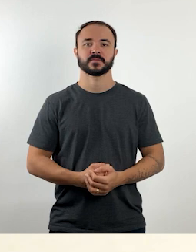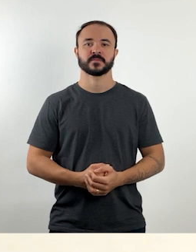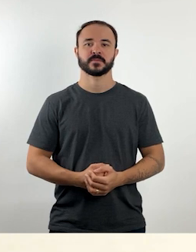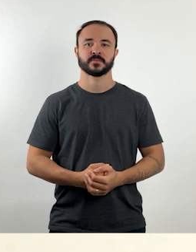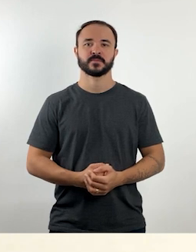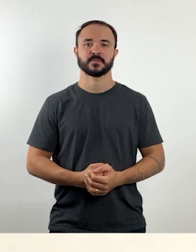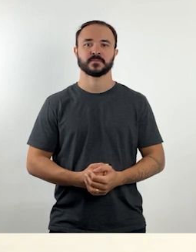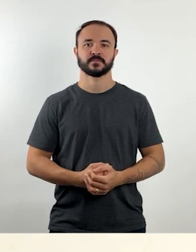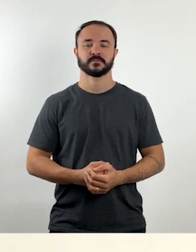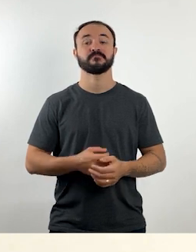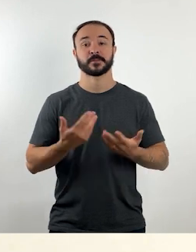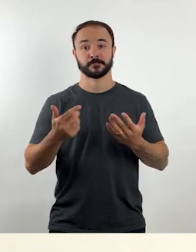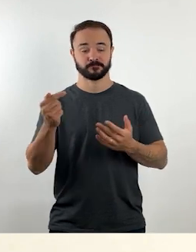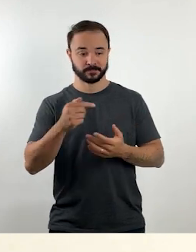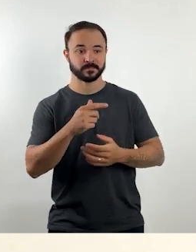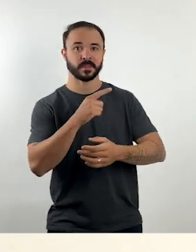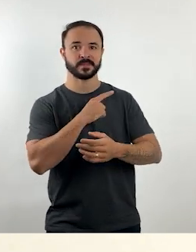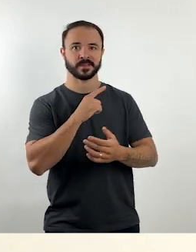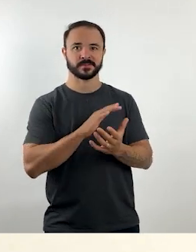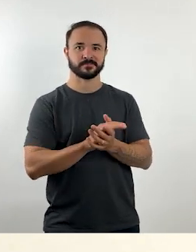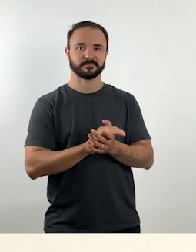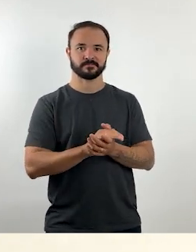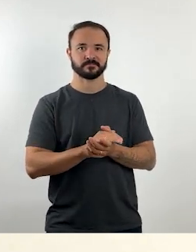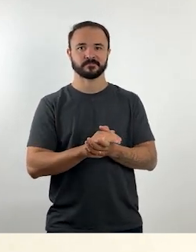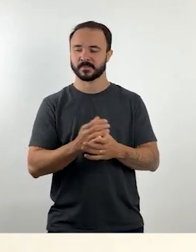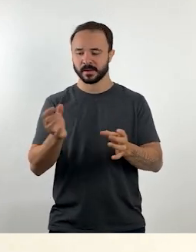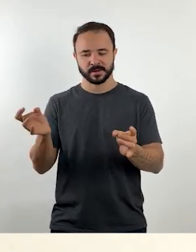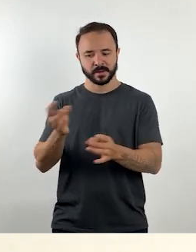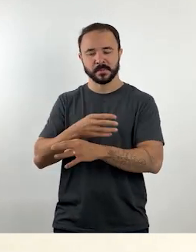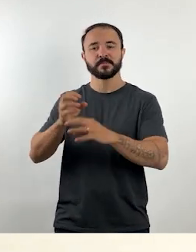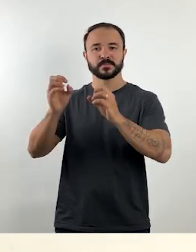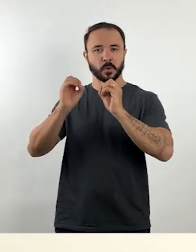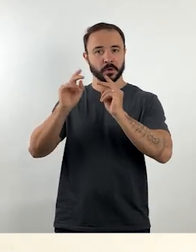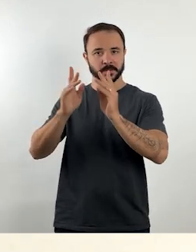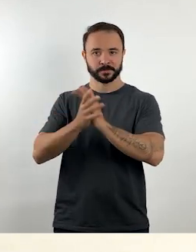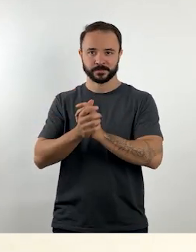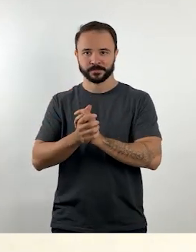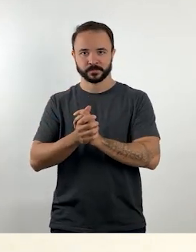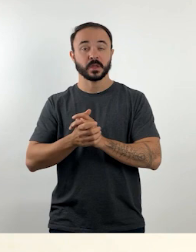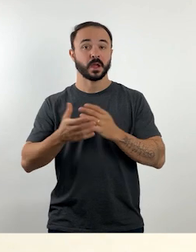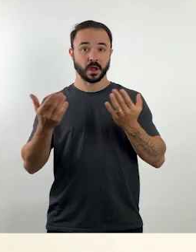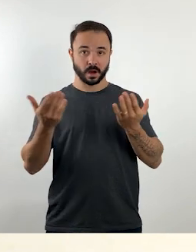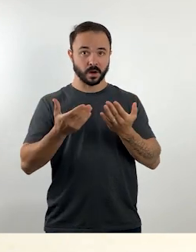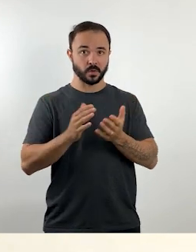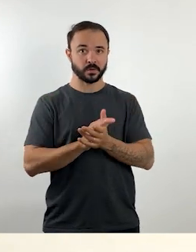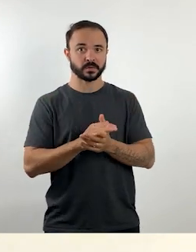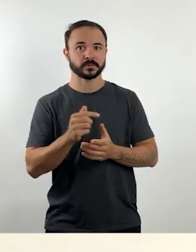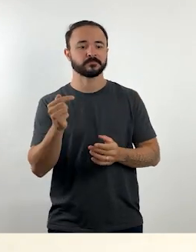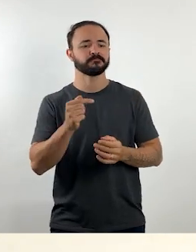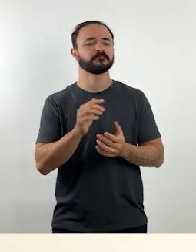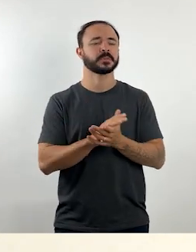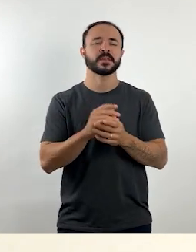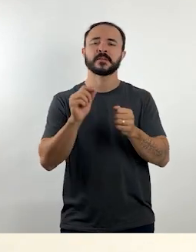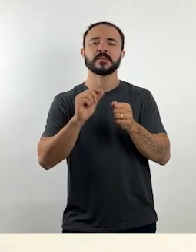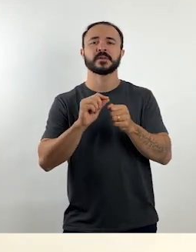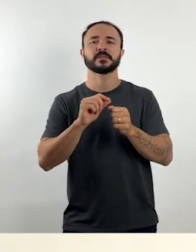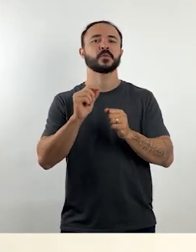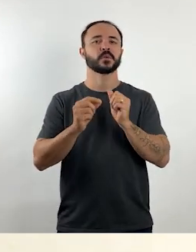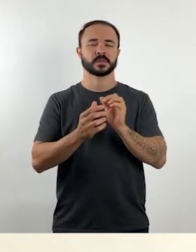a minha haste. E aqui nós temos mais um passo. Bom, agora nós vamos